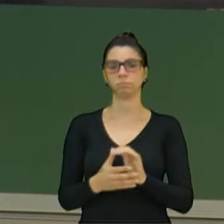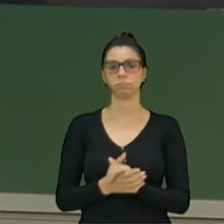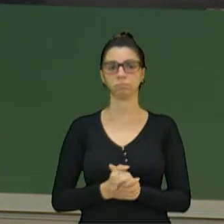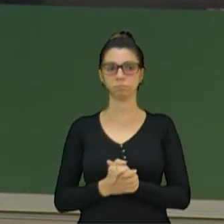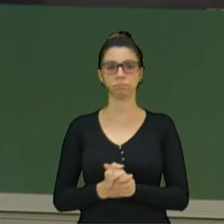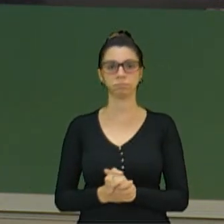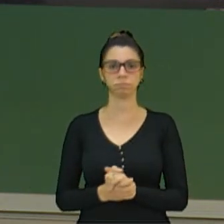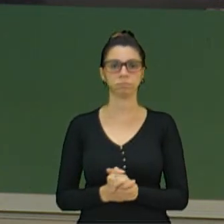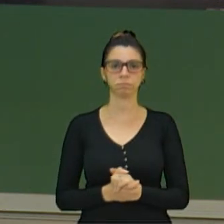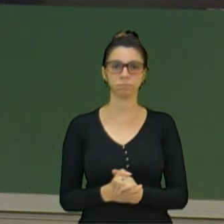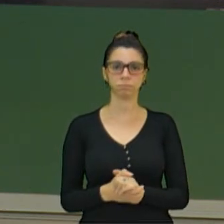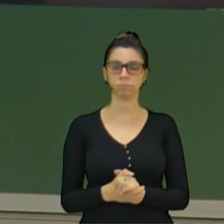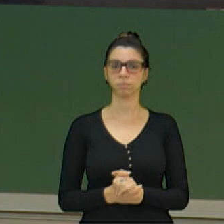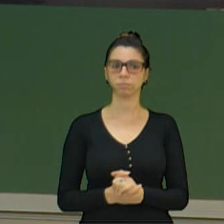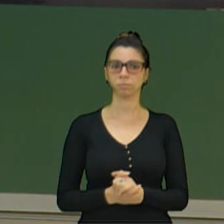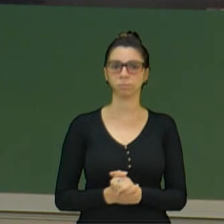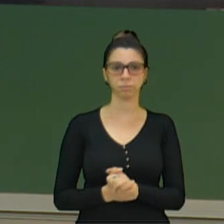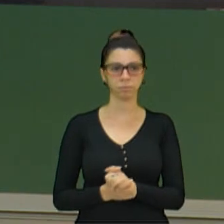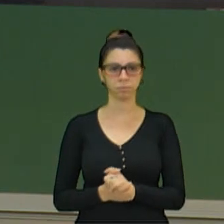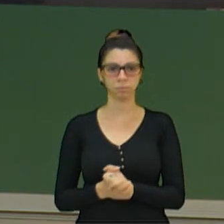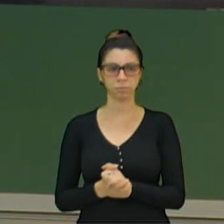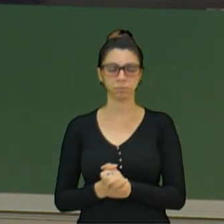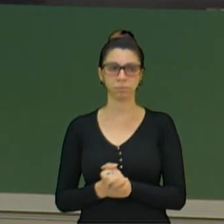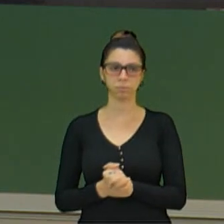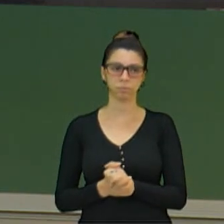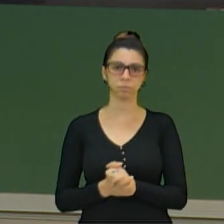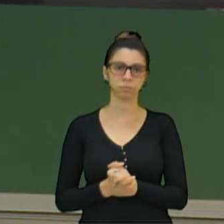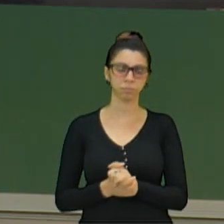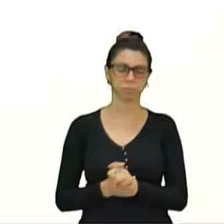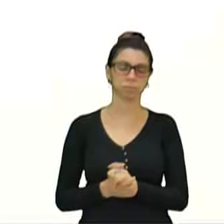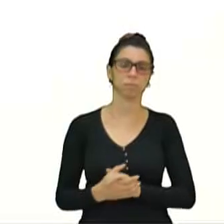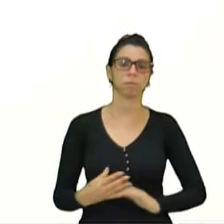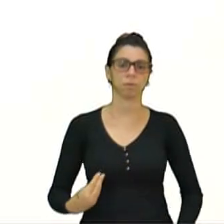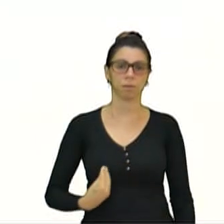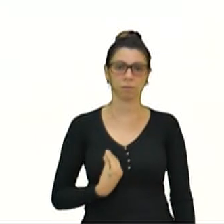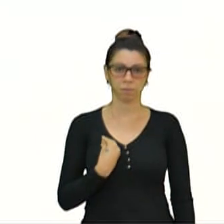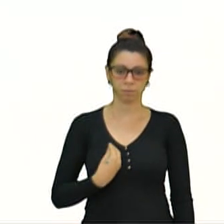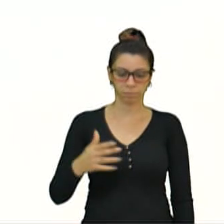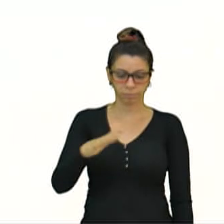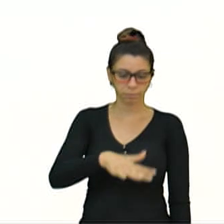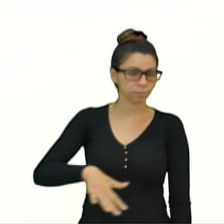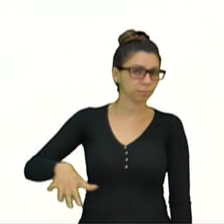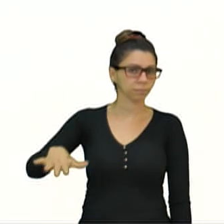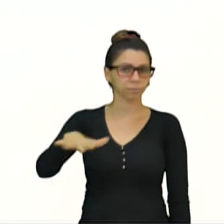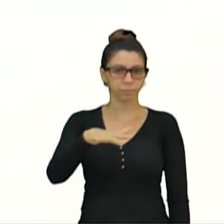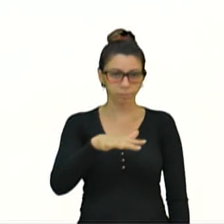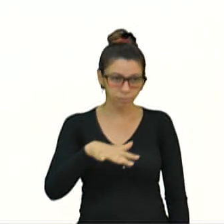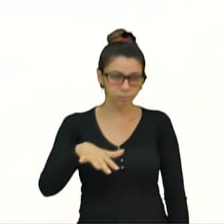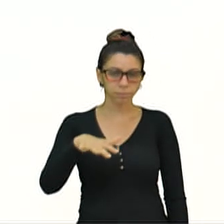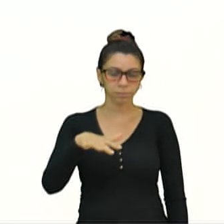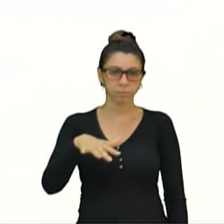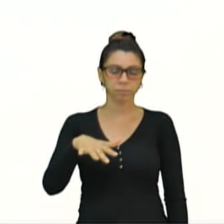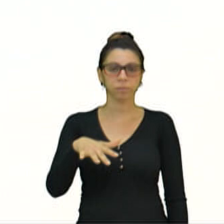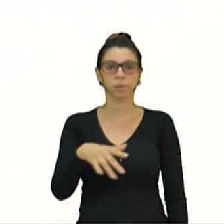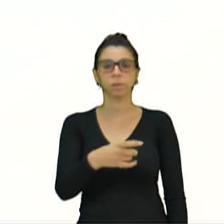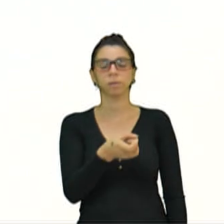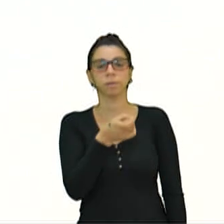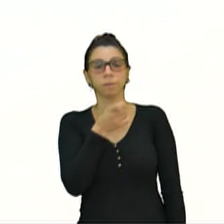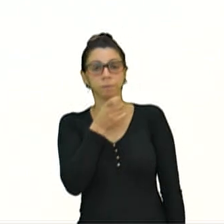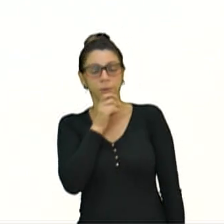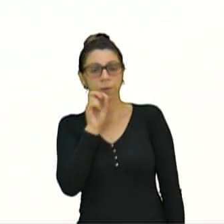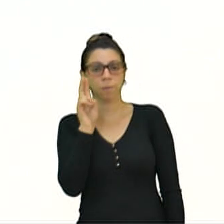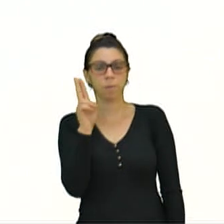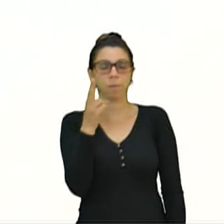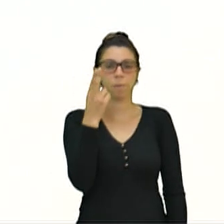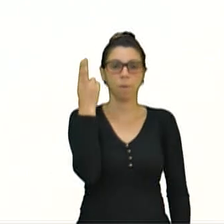da espécie. Elas vivem, então, em regiões preferencialmente de clima frio ou